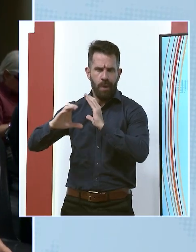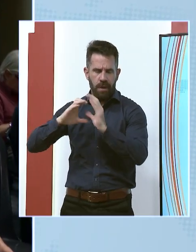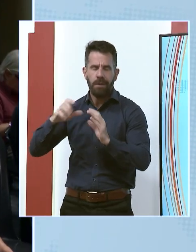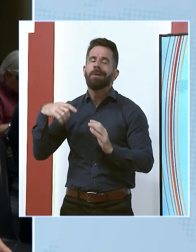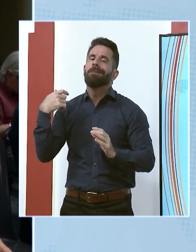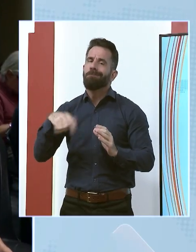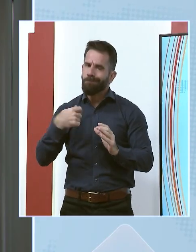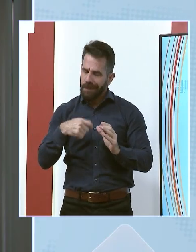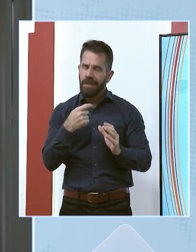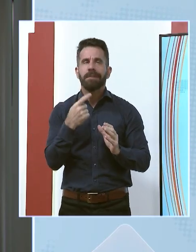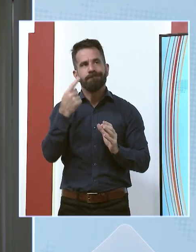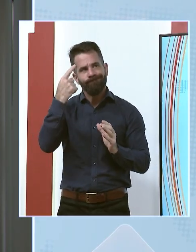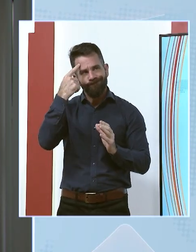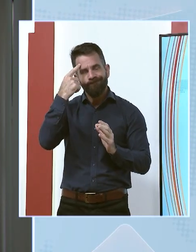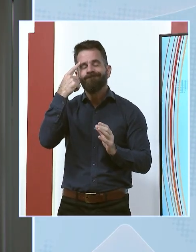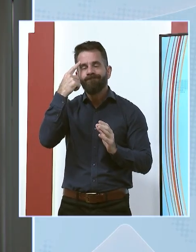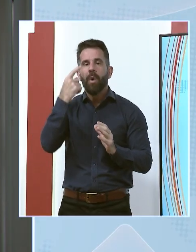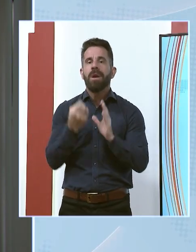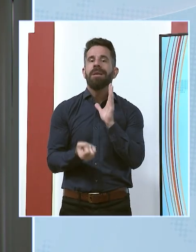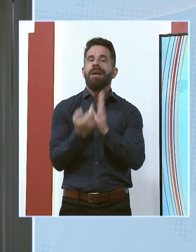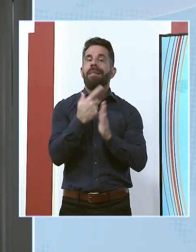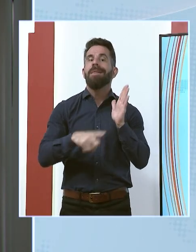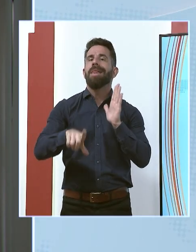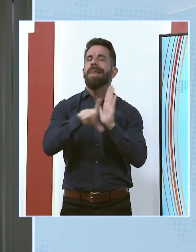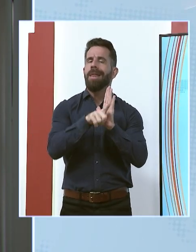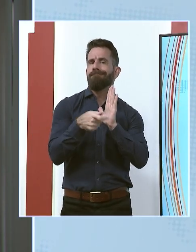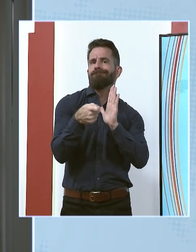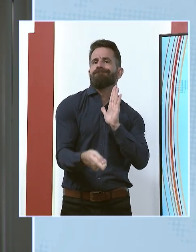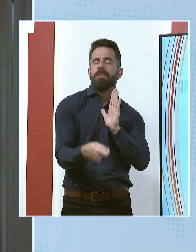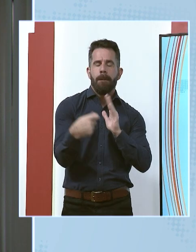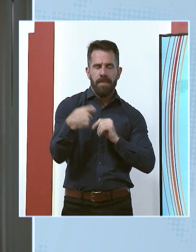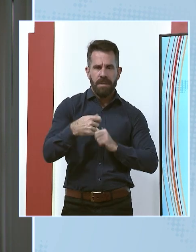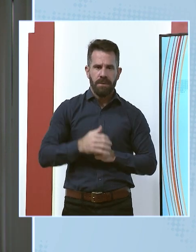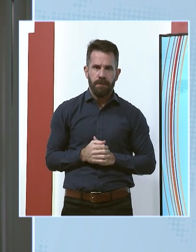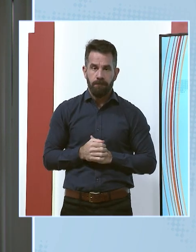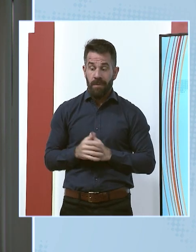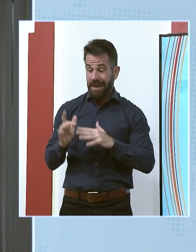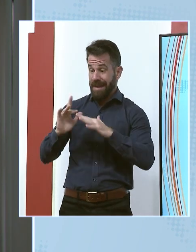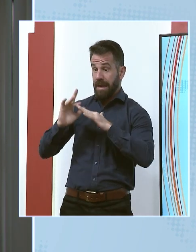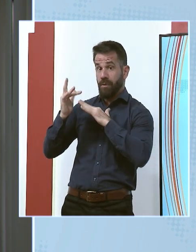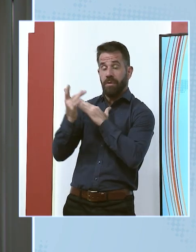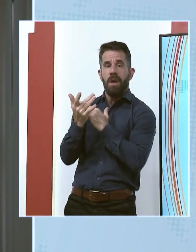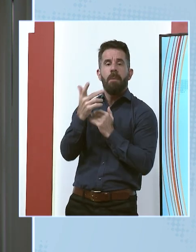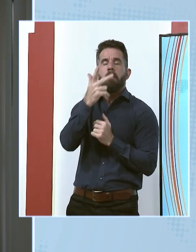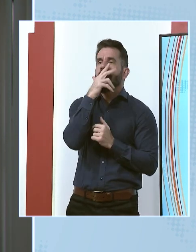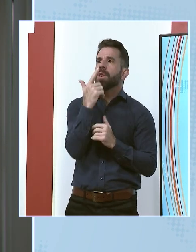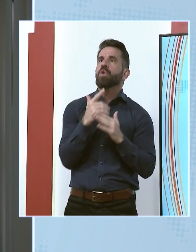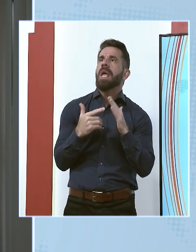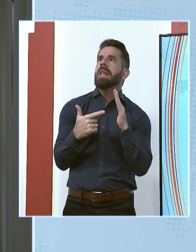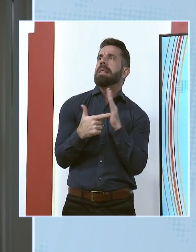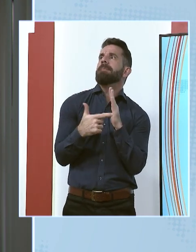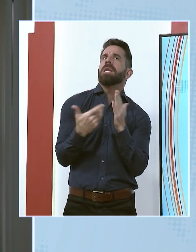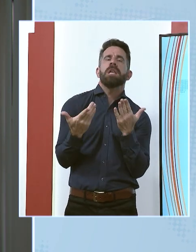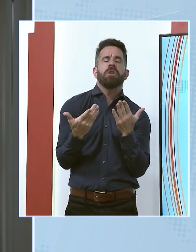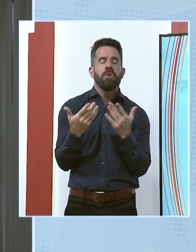prática nesse ambiente. Nas redes sociais digitais, as pessoas perderam esse limite. Acham que porque está ali escondidos atrás de uma tela